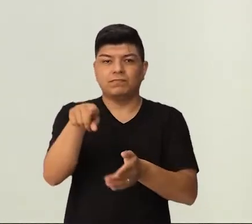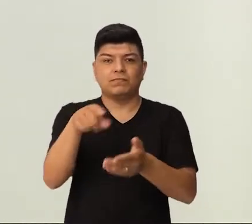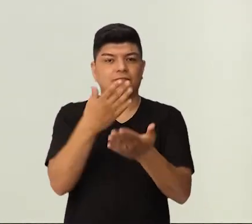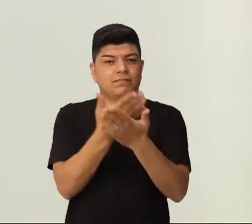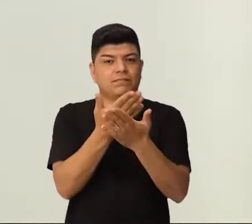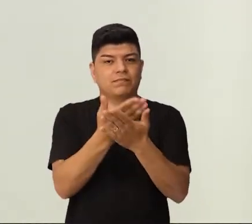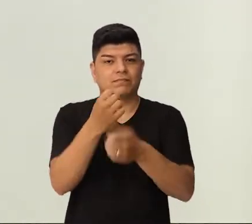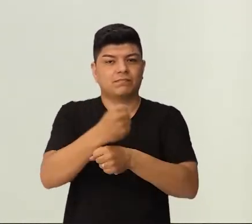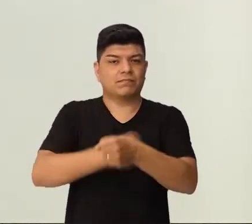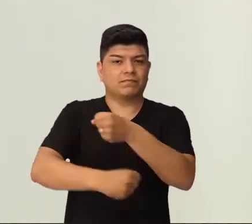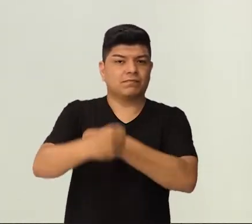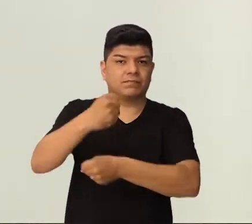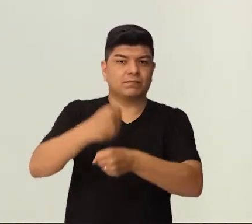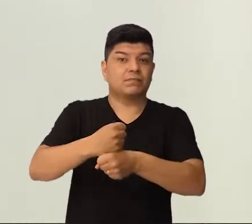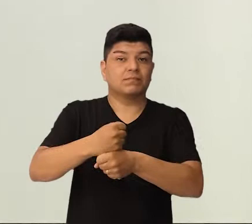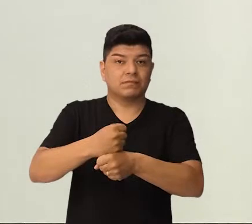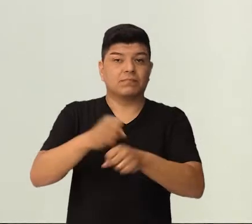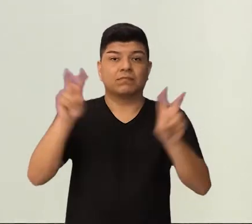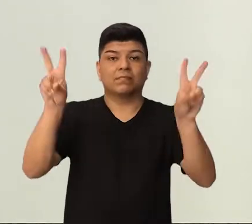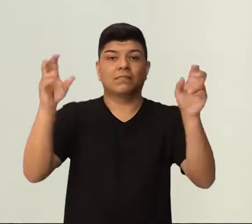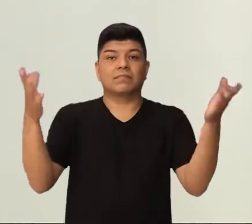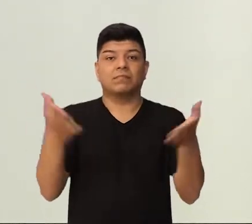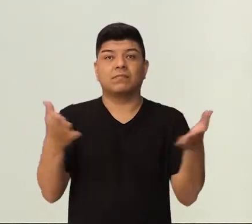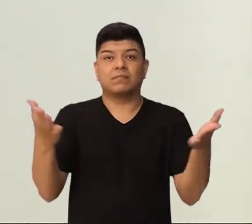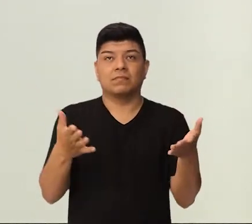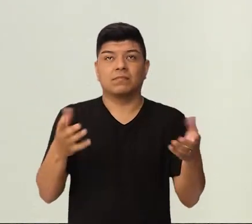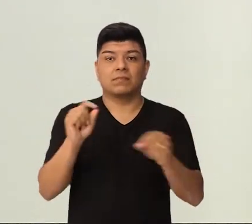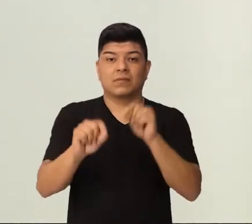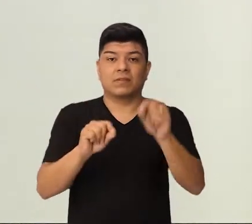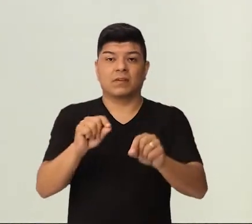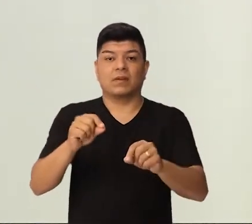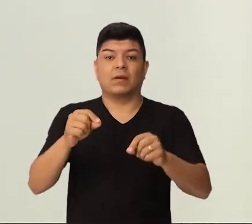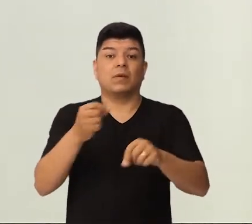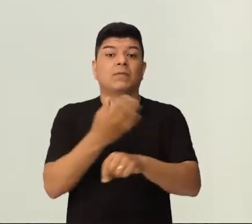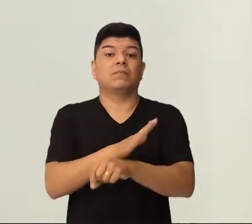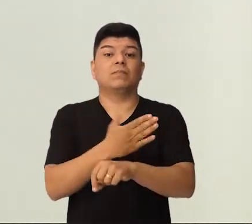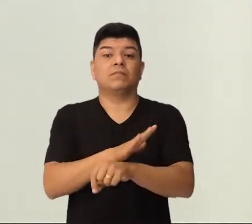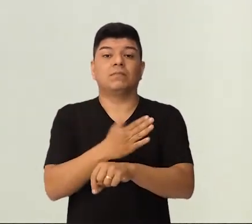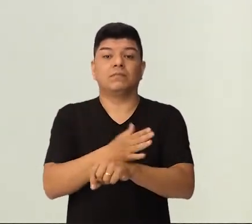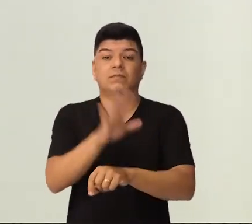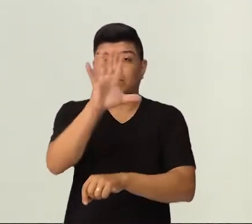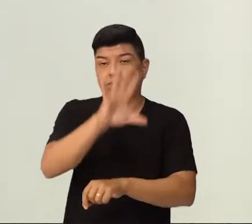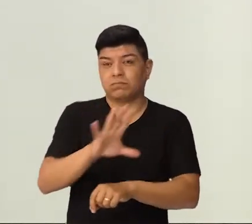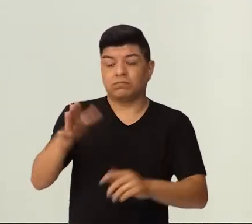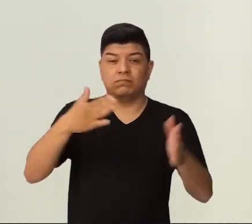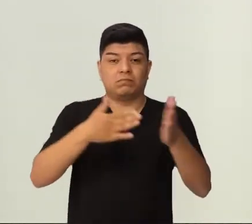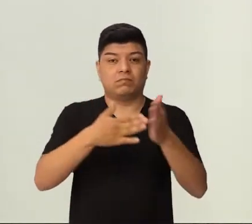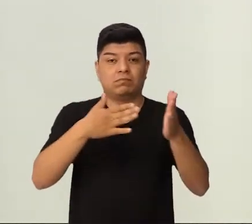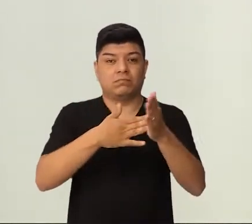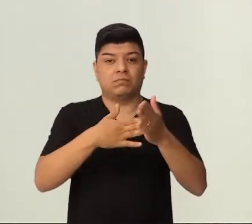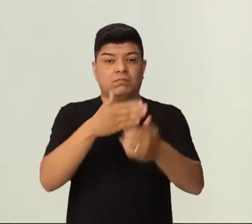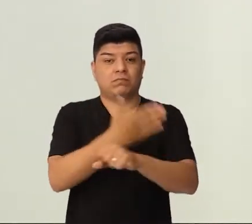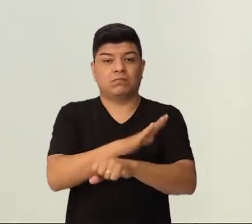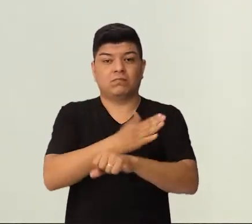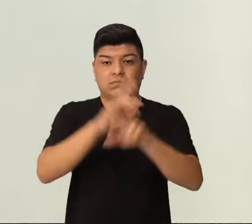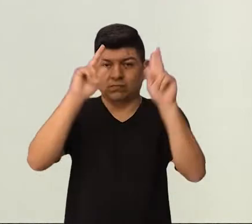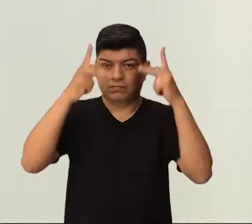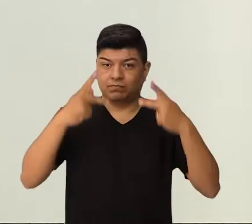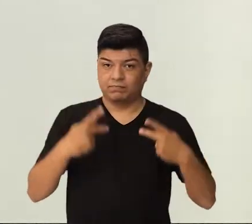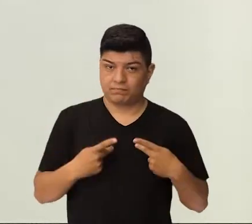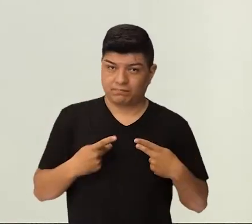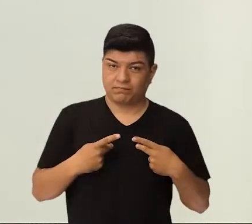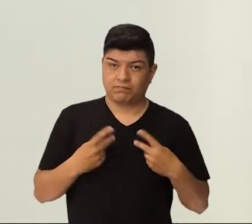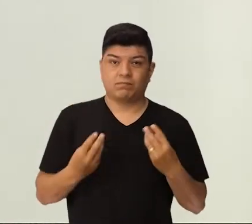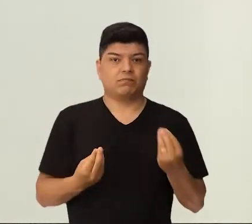estudou no ano passado. E o nosso tema de hoje é dinâmica climática e interferência das práticas humanas. Em